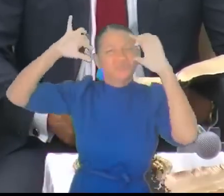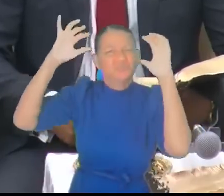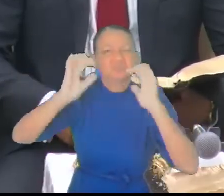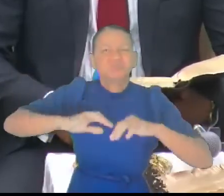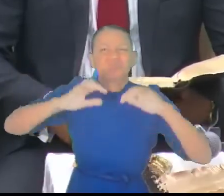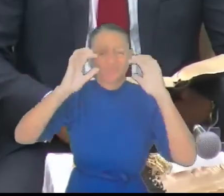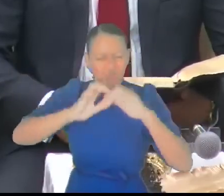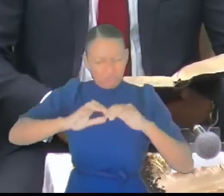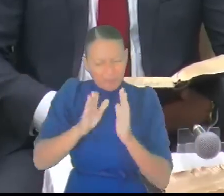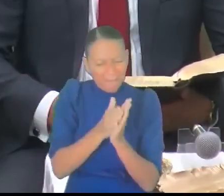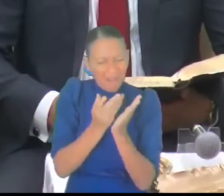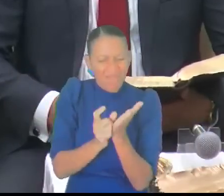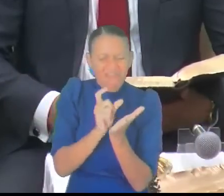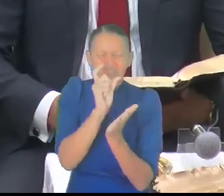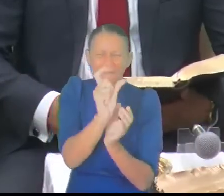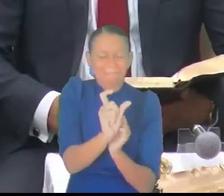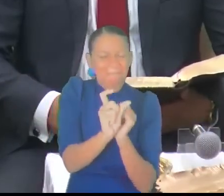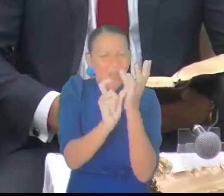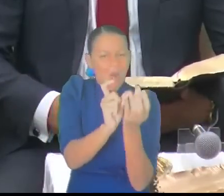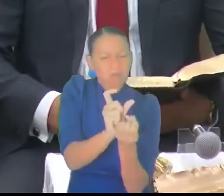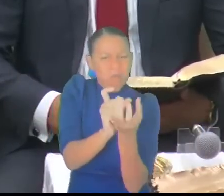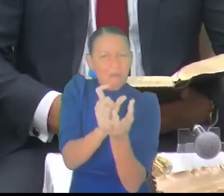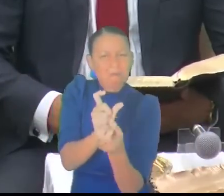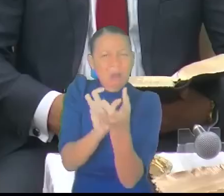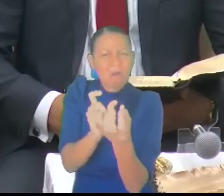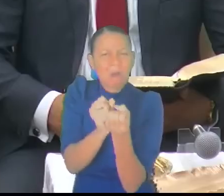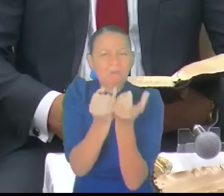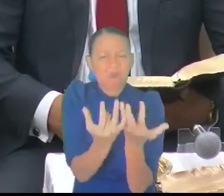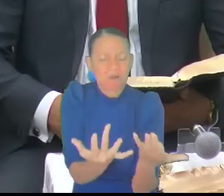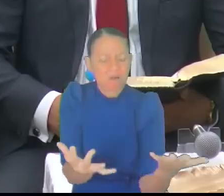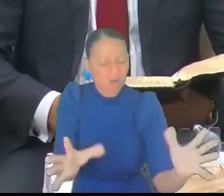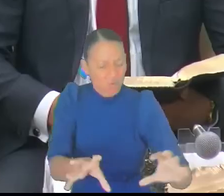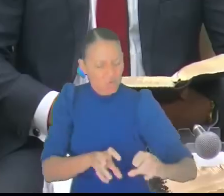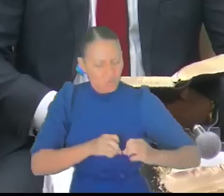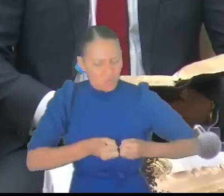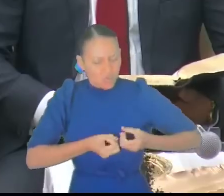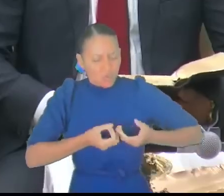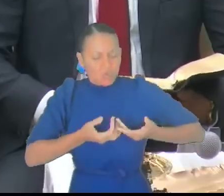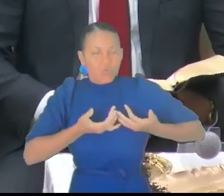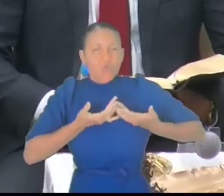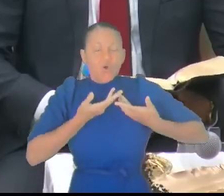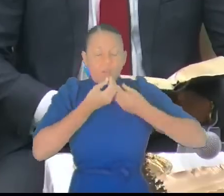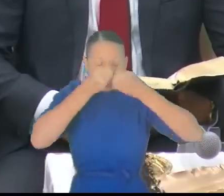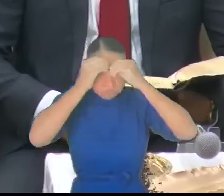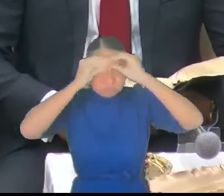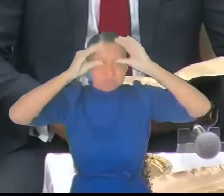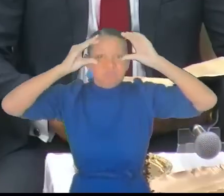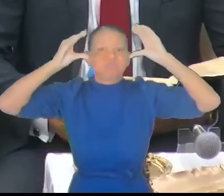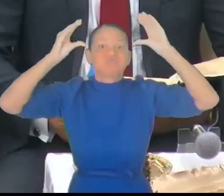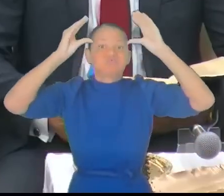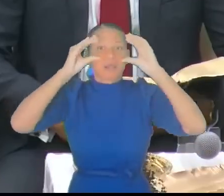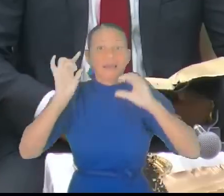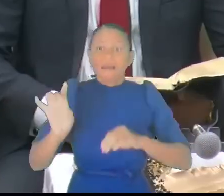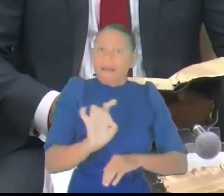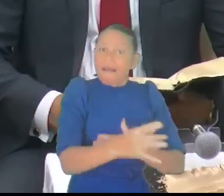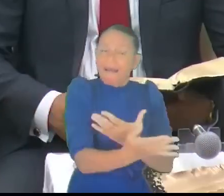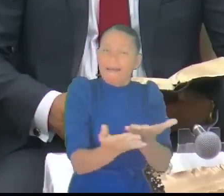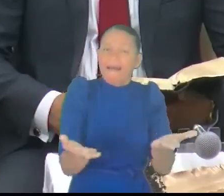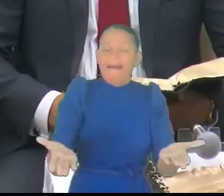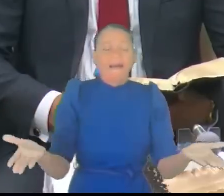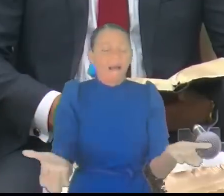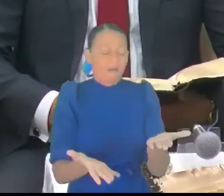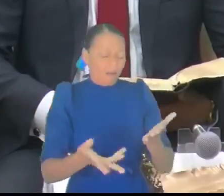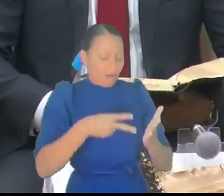da palavra de Deus nos corações. Meus amados irmãos, nós lemos Cantares